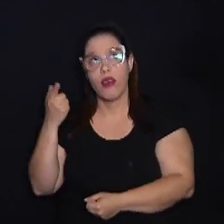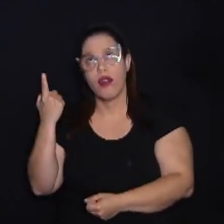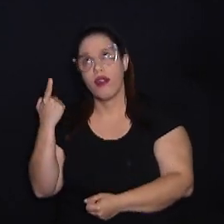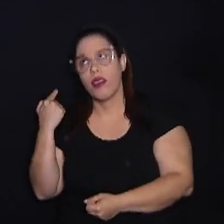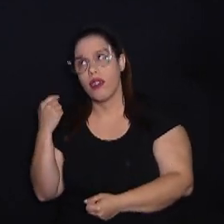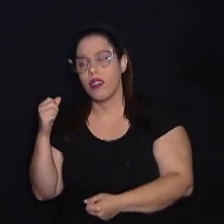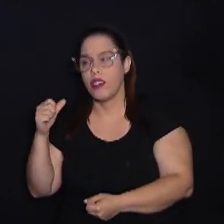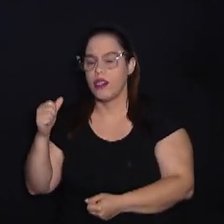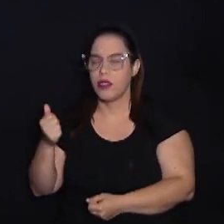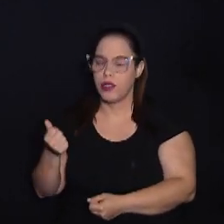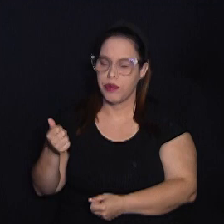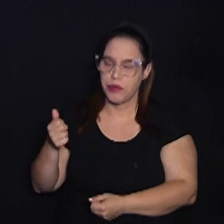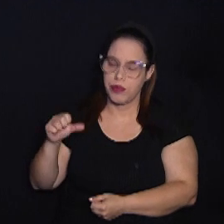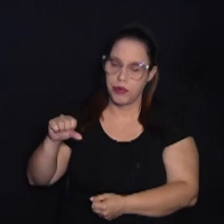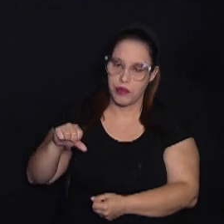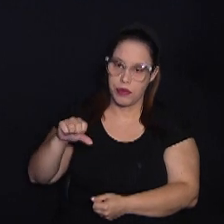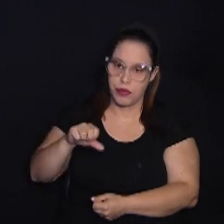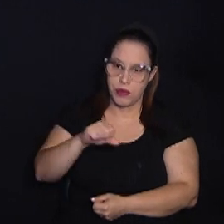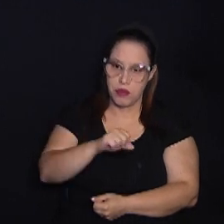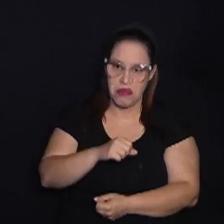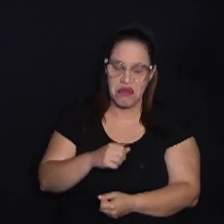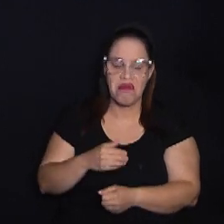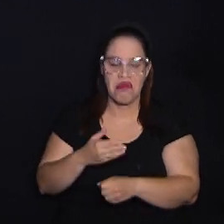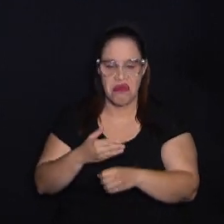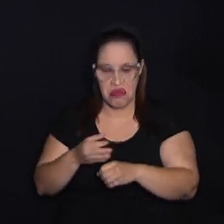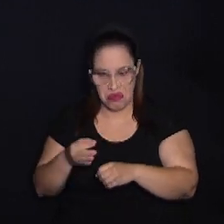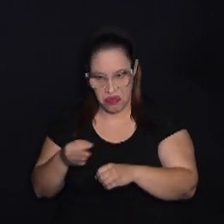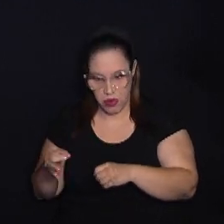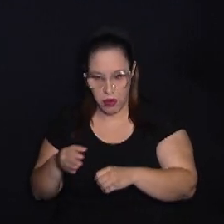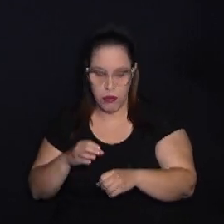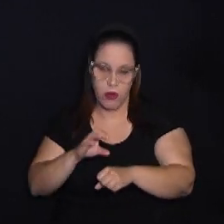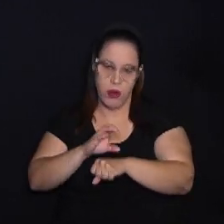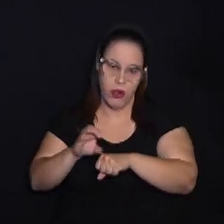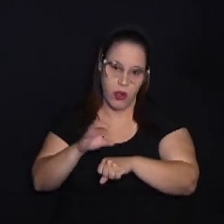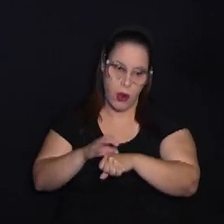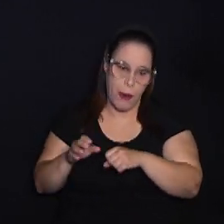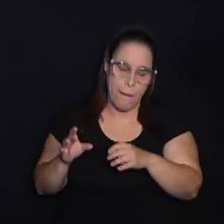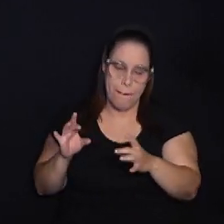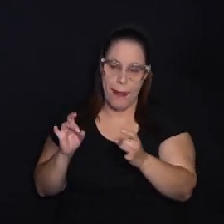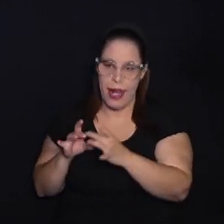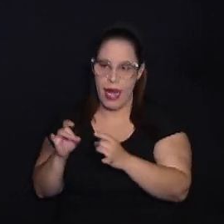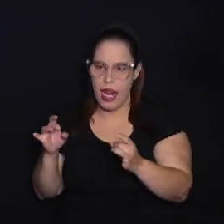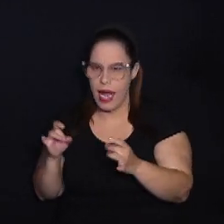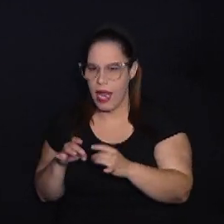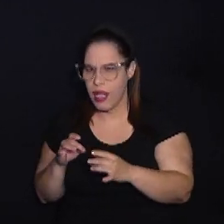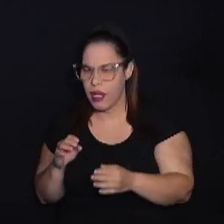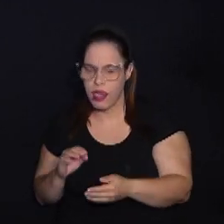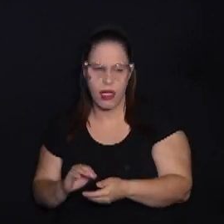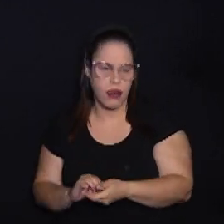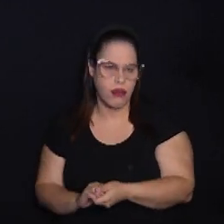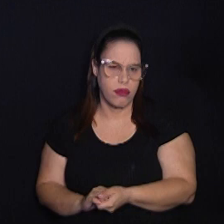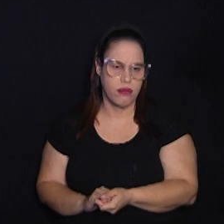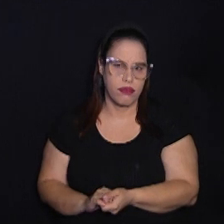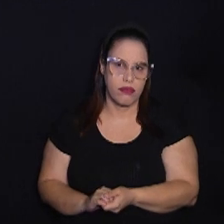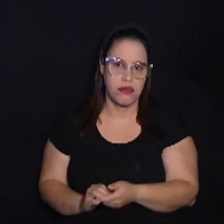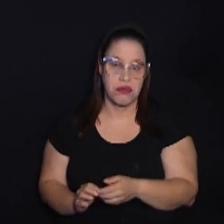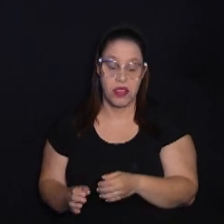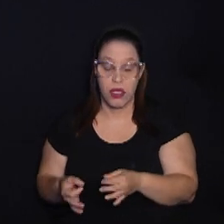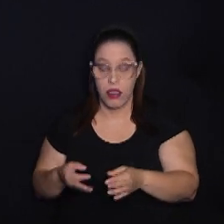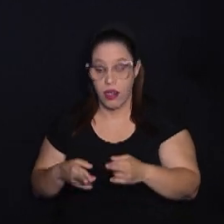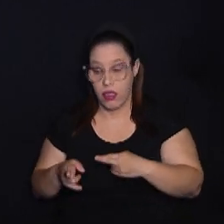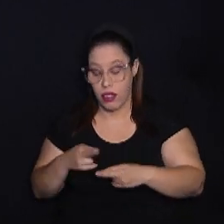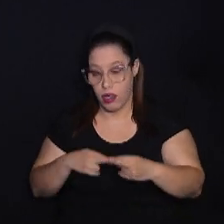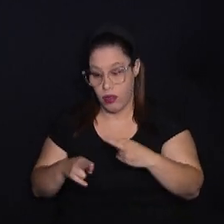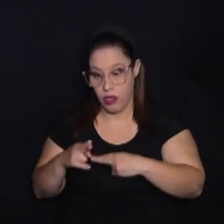1999, participa de cursos, palestras, convenções estaduais relacionadas à